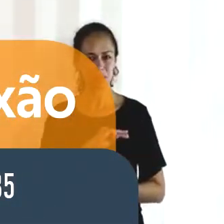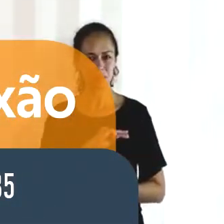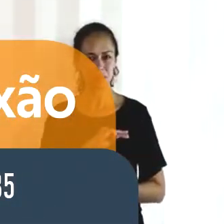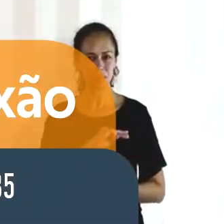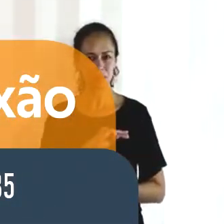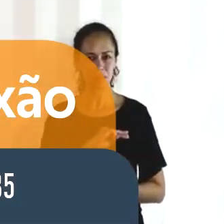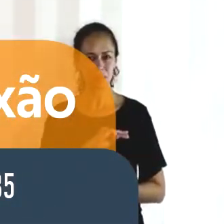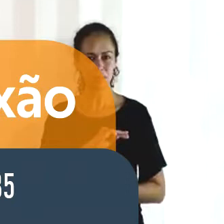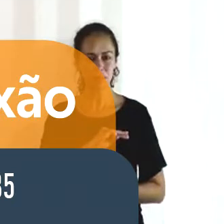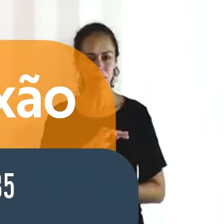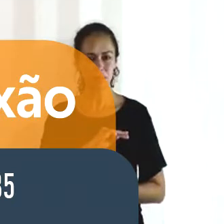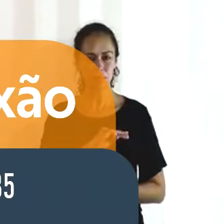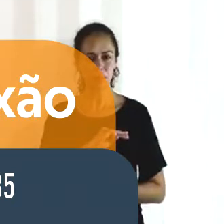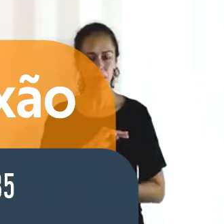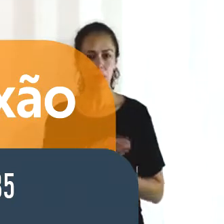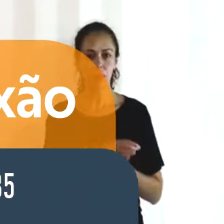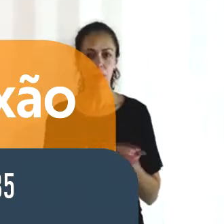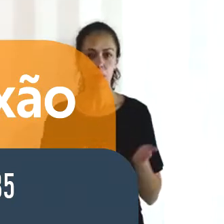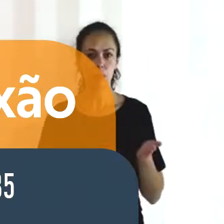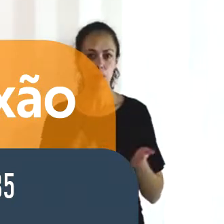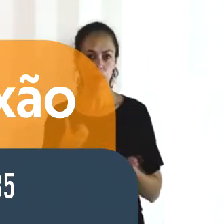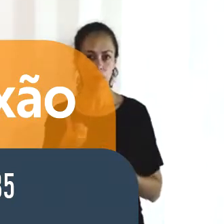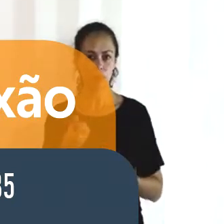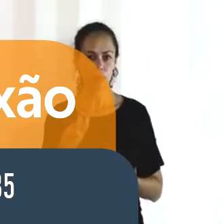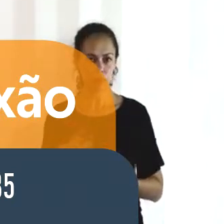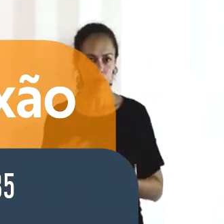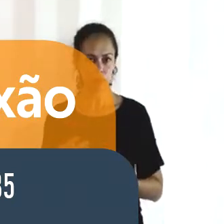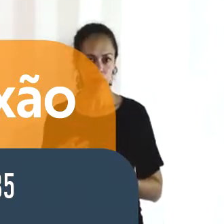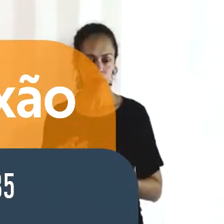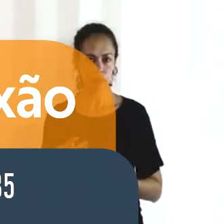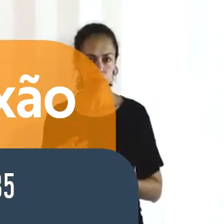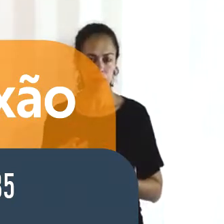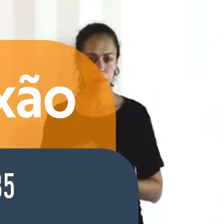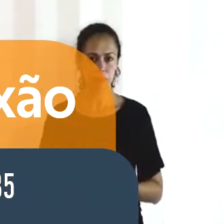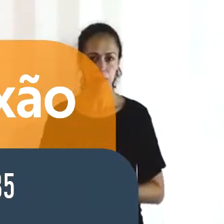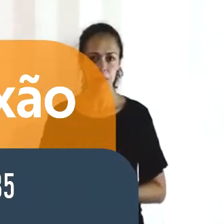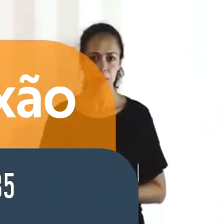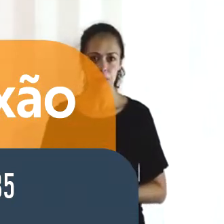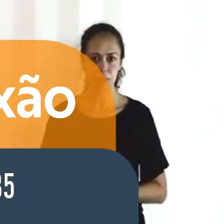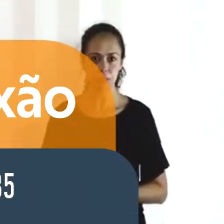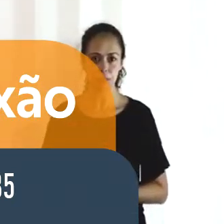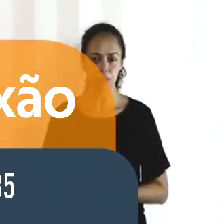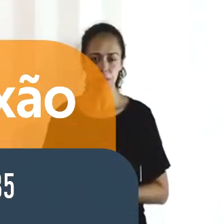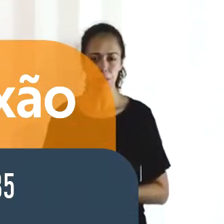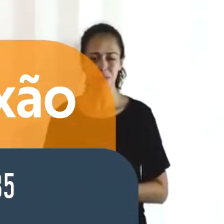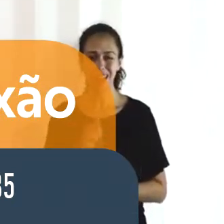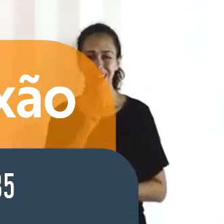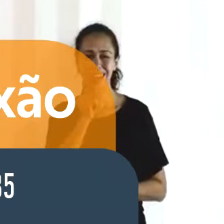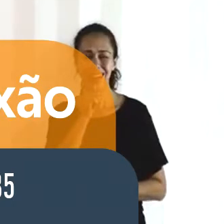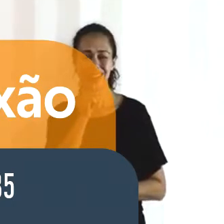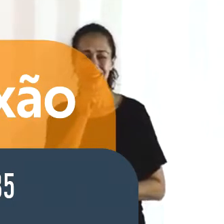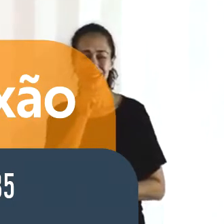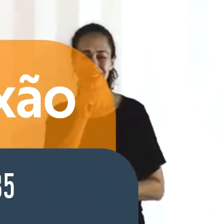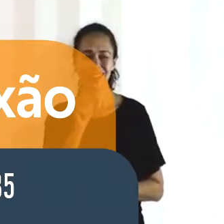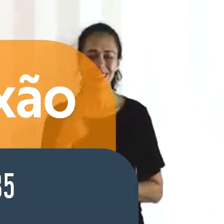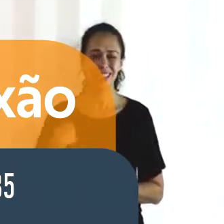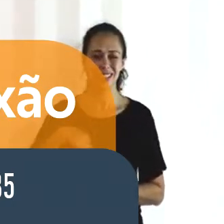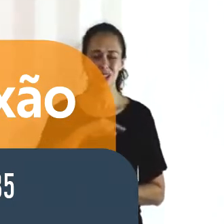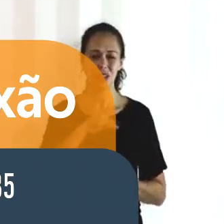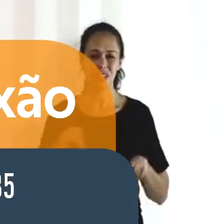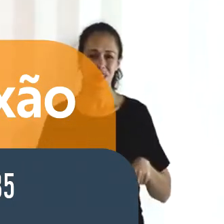diante, até o versículo 35. Nós estamos na fase vermelha aqui em São Paulo